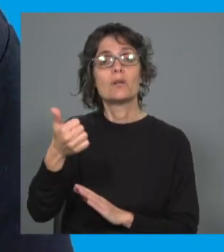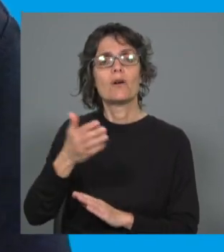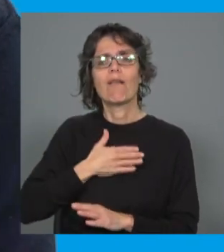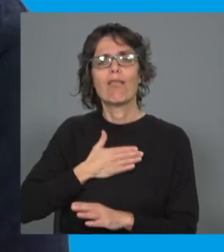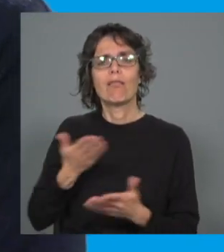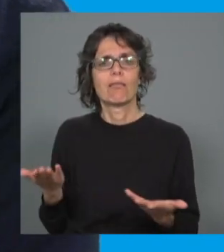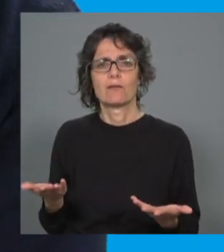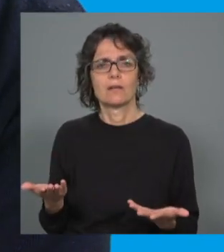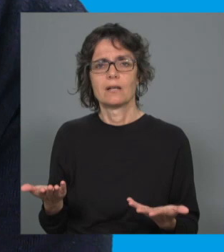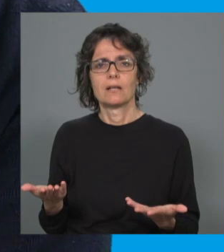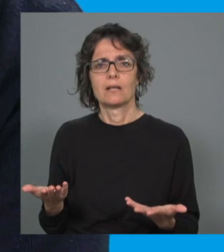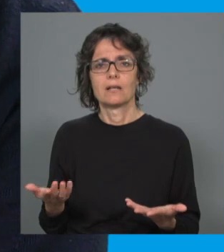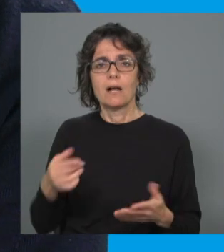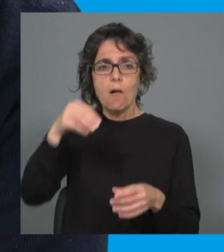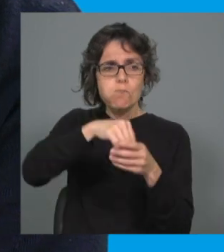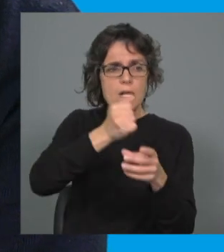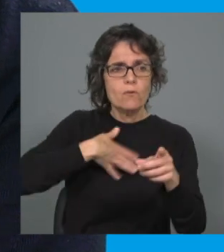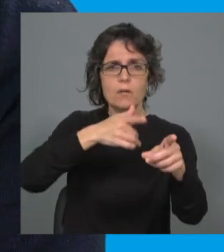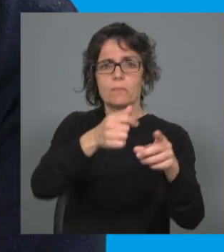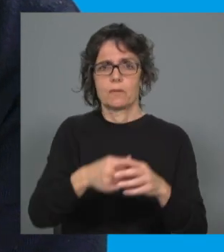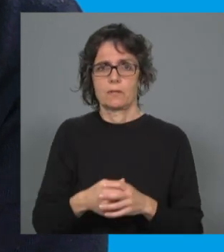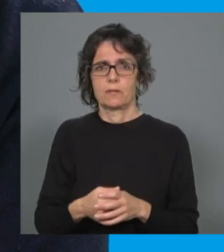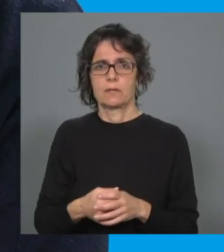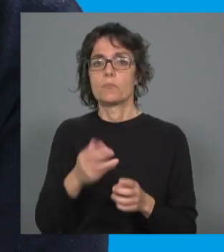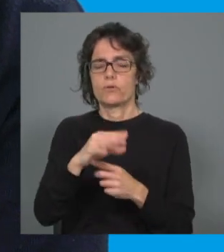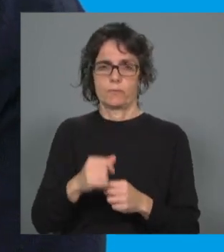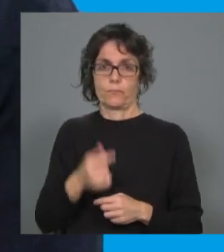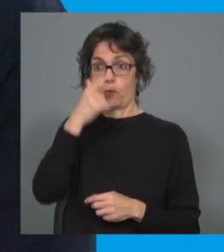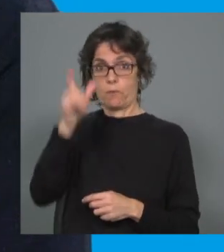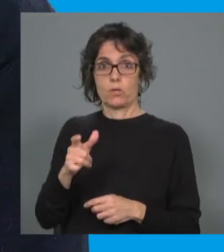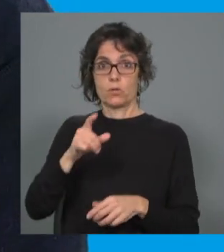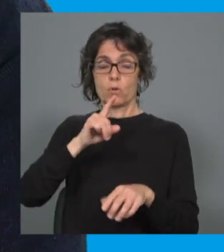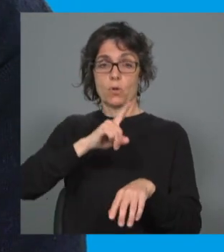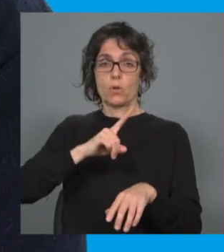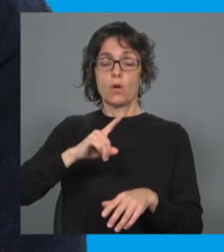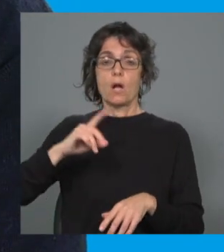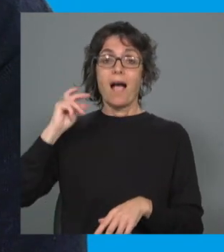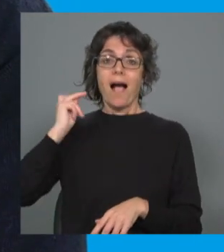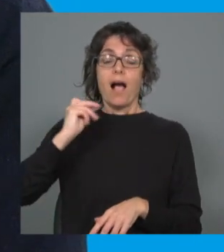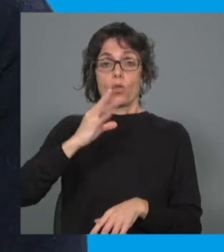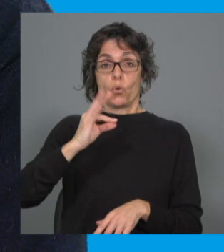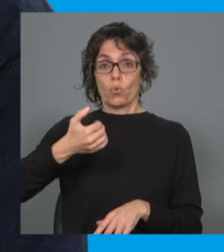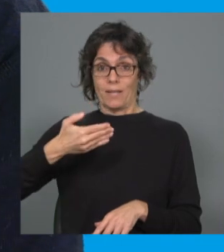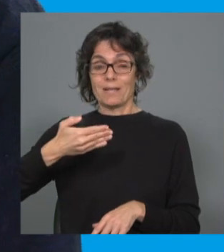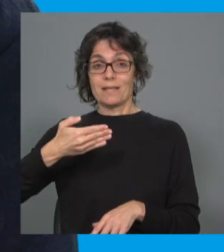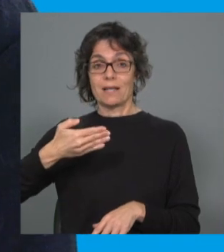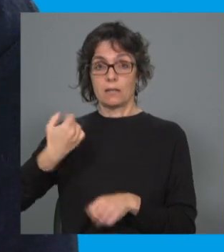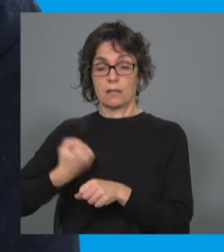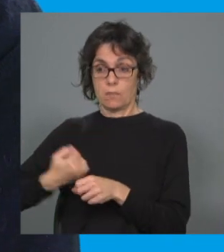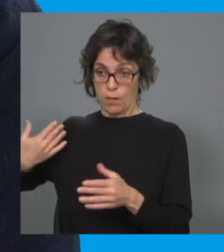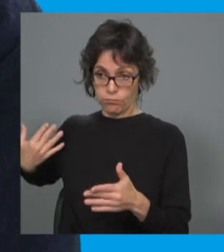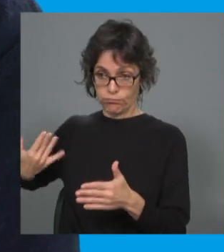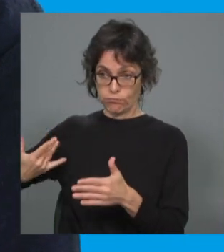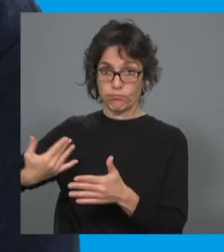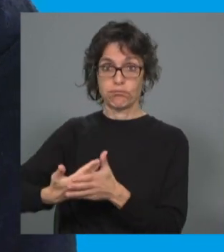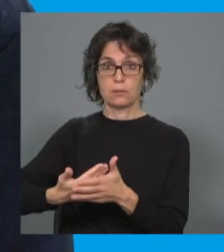trabalhar. Nós não podemos ter uma pessoa que trabalha 47 anos numa empresa, por exemplo, numa